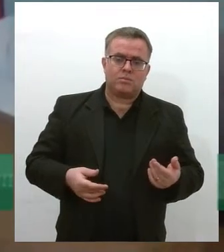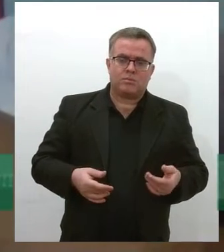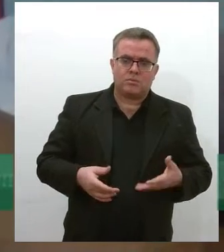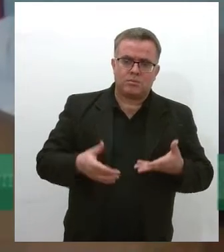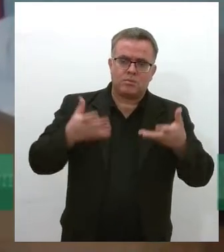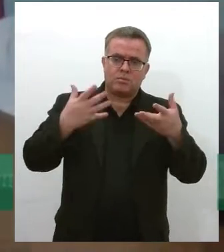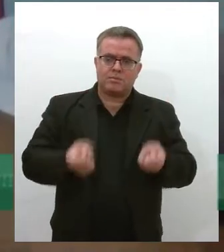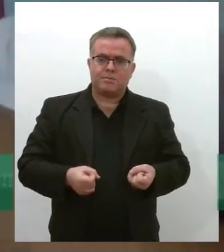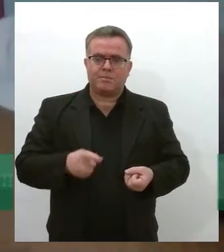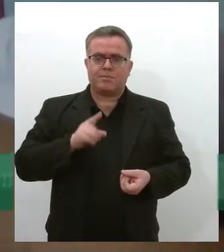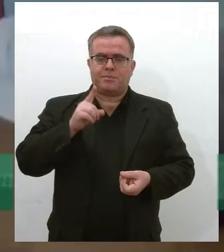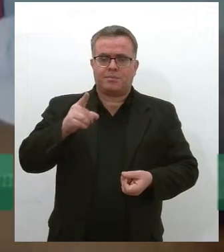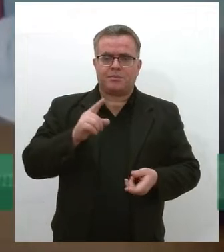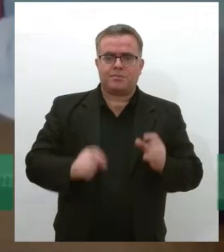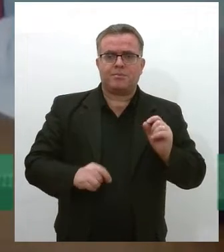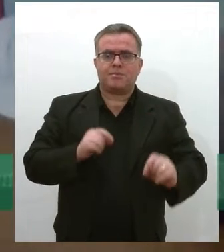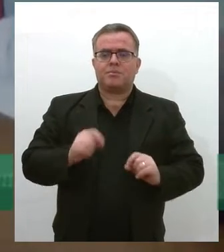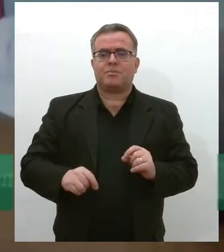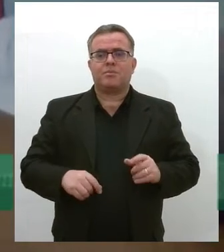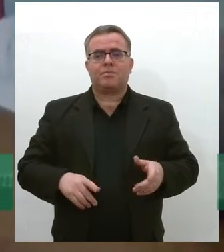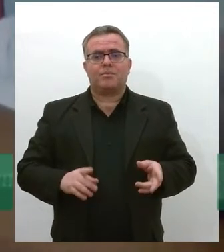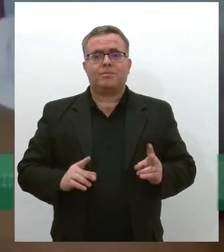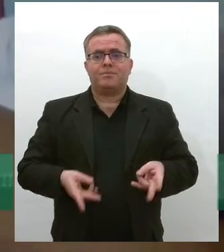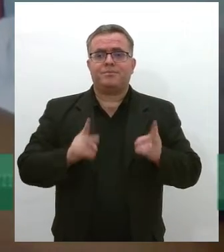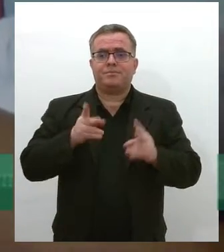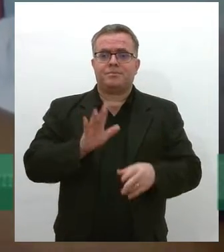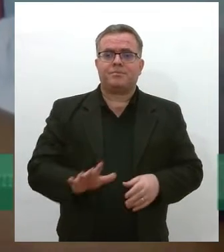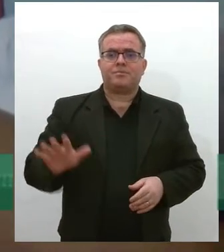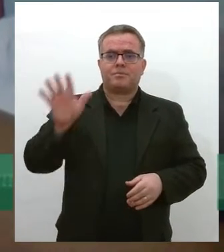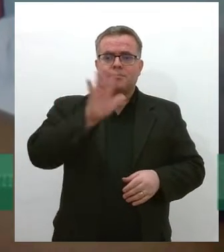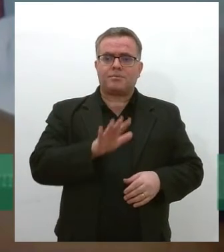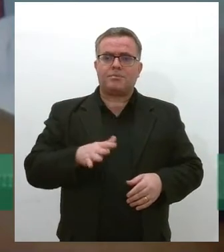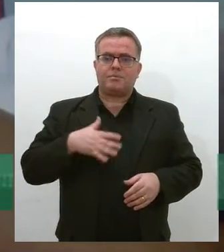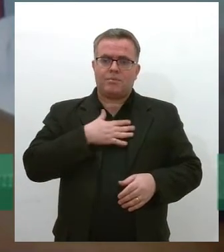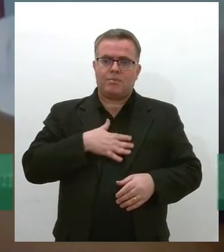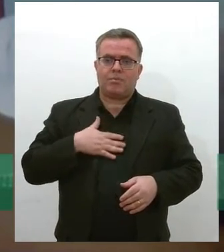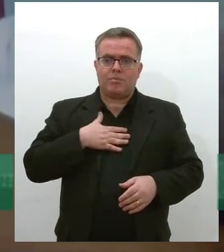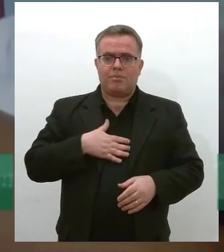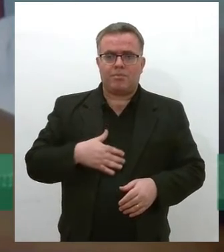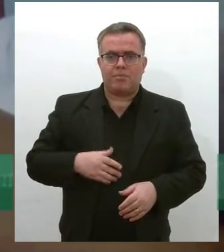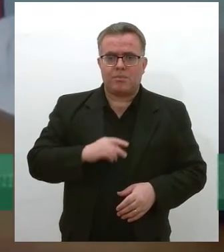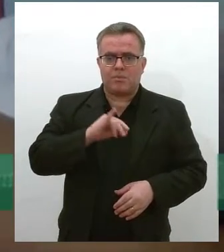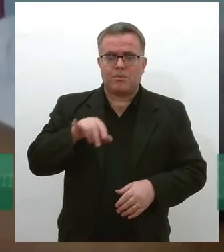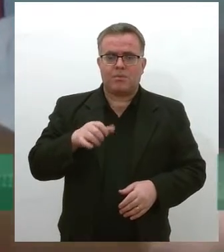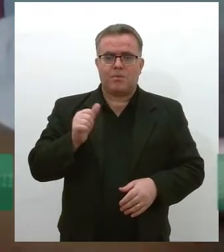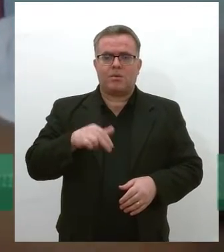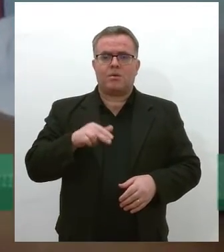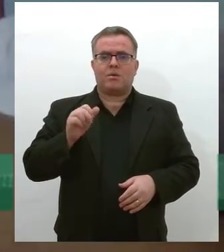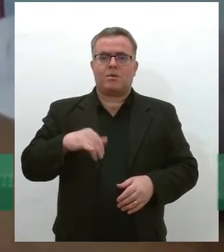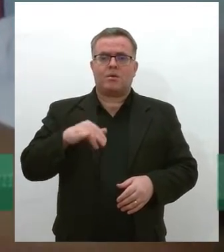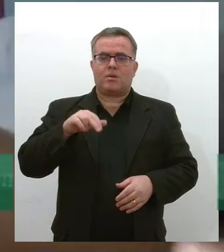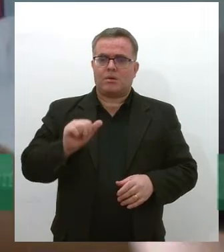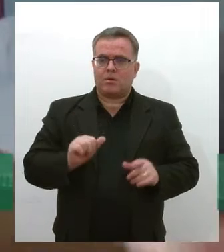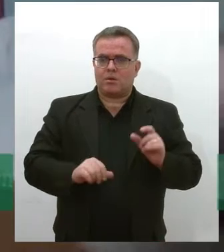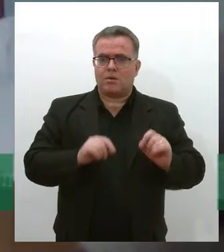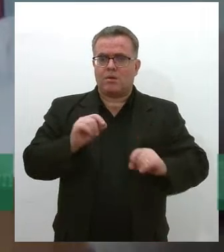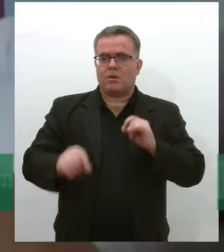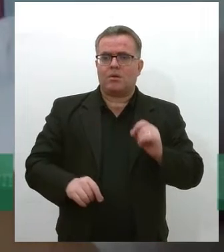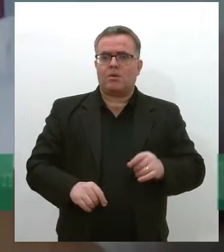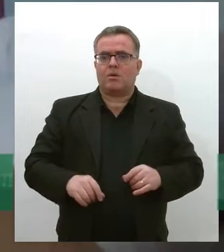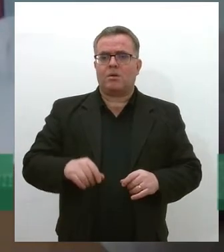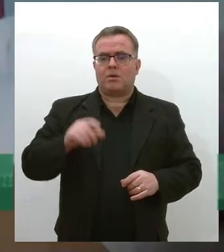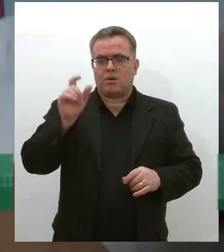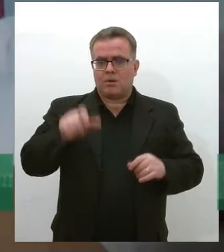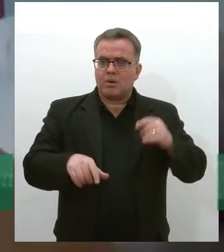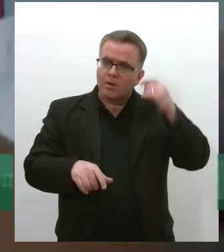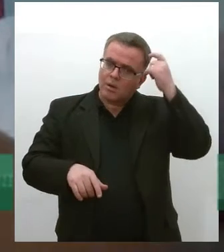da corte, porque toda essa região estava muito insatisfeita com a administração joanina, né? A administração joanina, inclusive